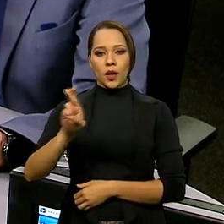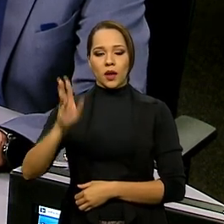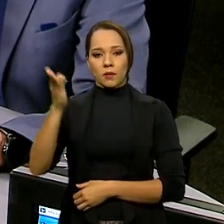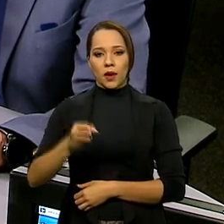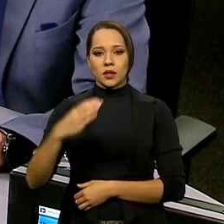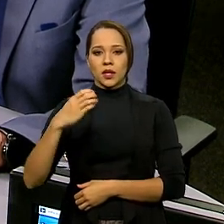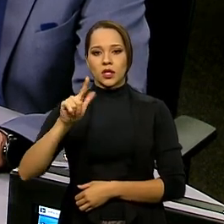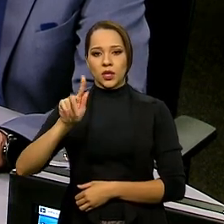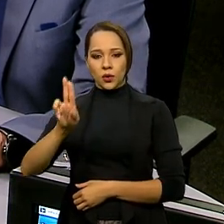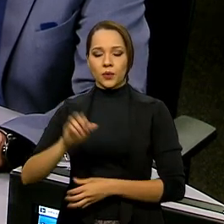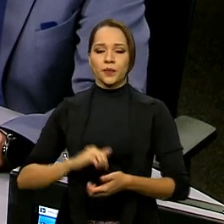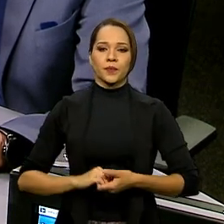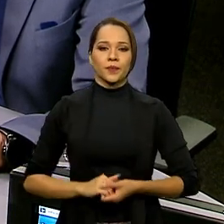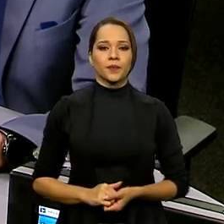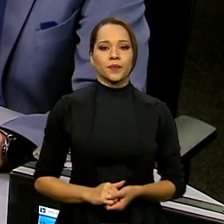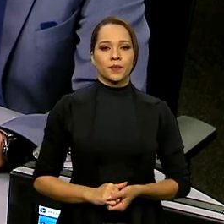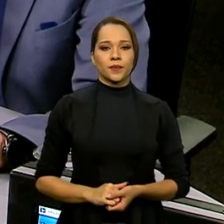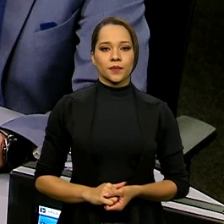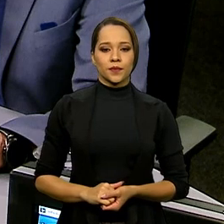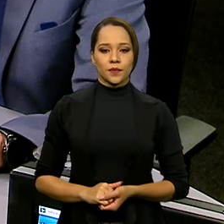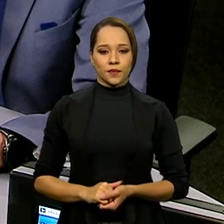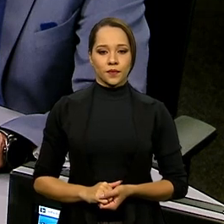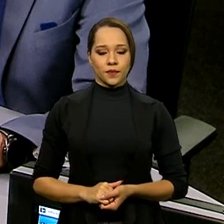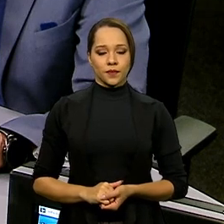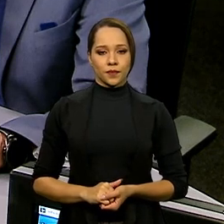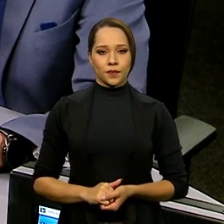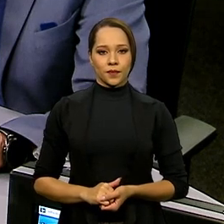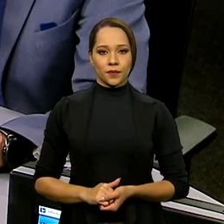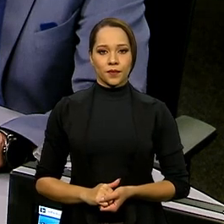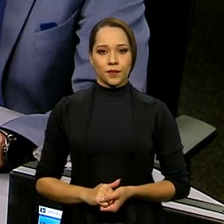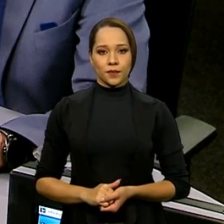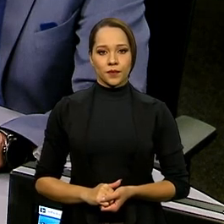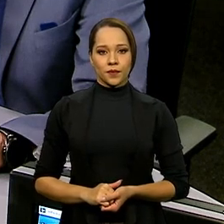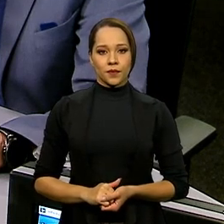www.gov.br/CGU. Reportagem Gabriela Noronha.